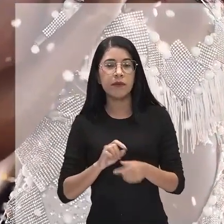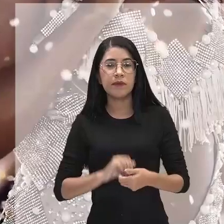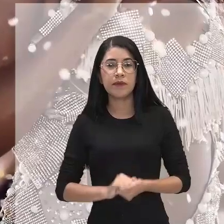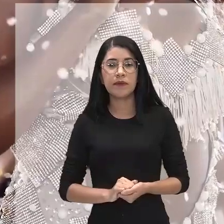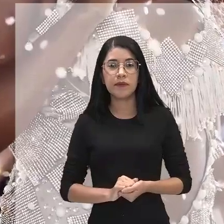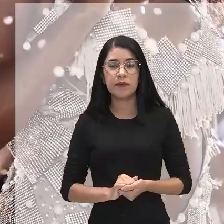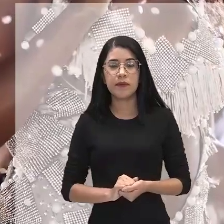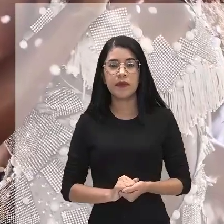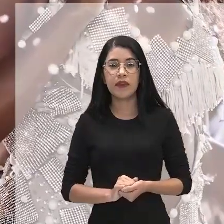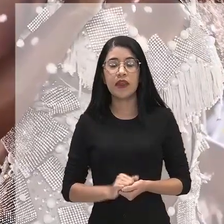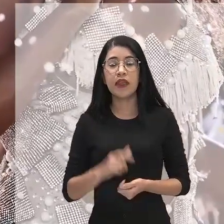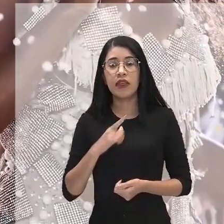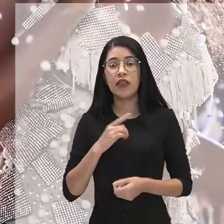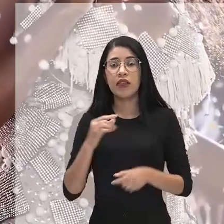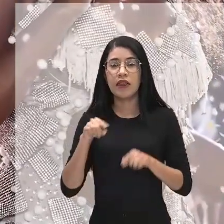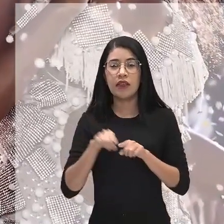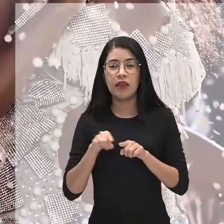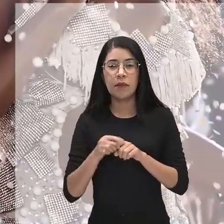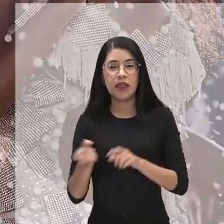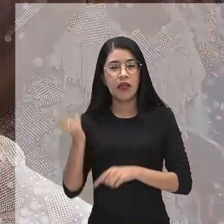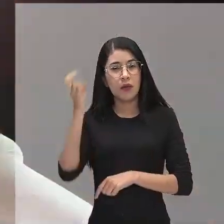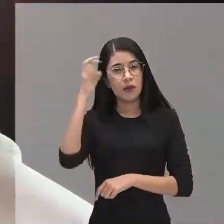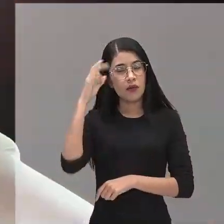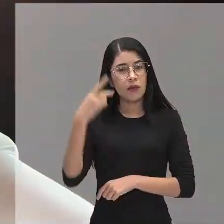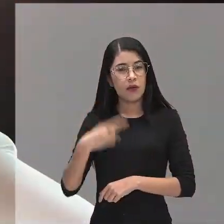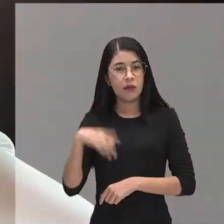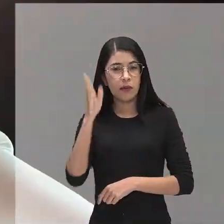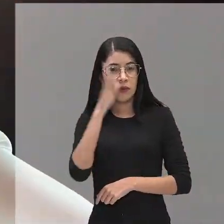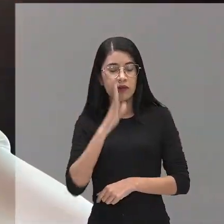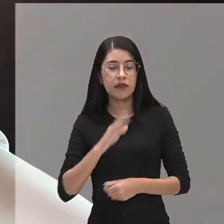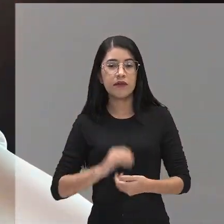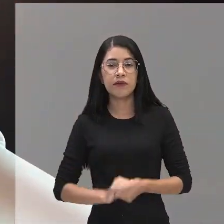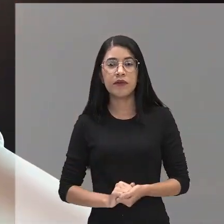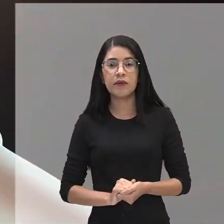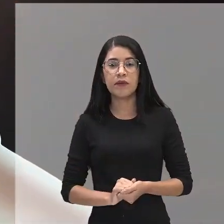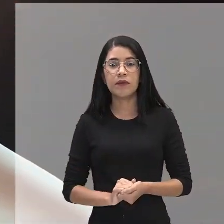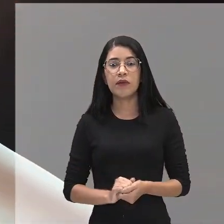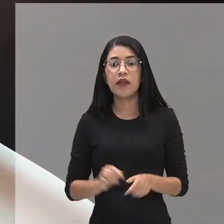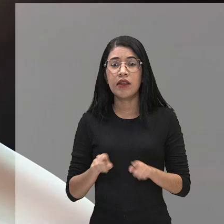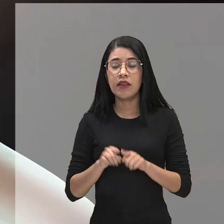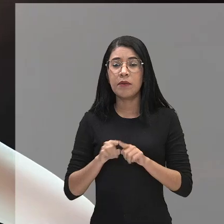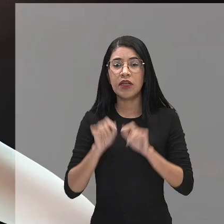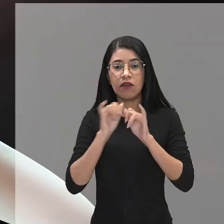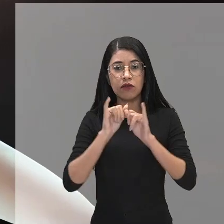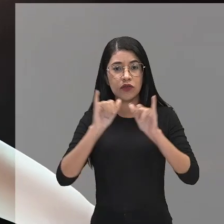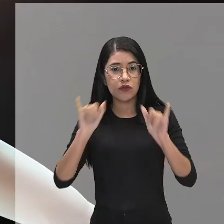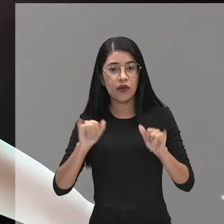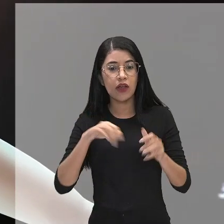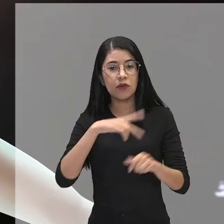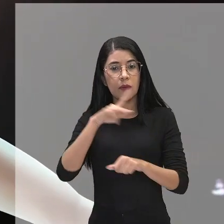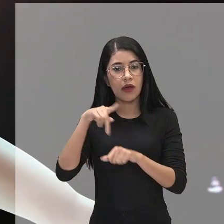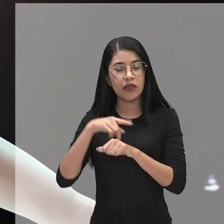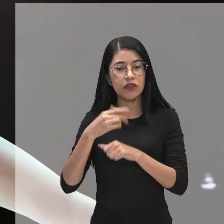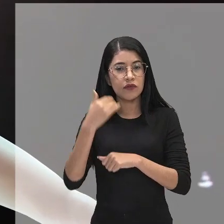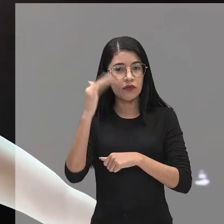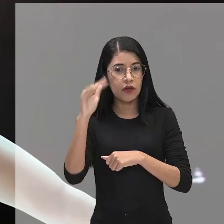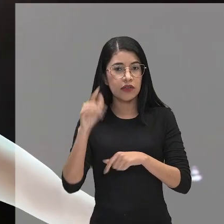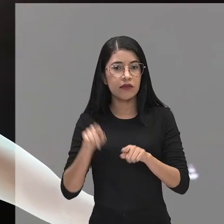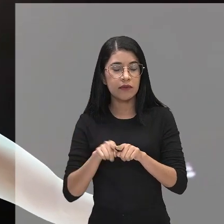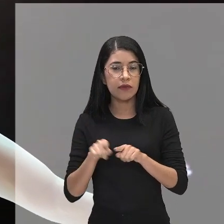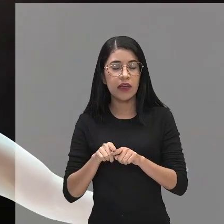está muito presente na cultura brasileira, mas que já foi levado para fora. Aí nós temos o quê? O